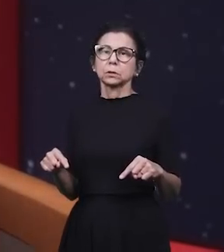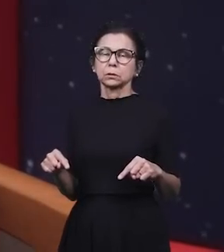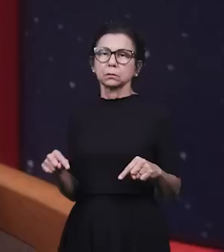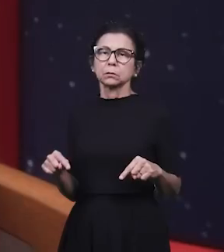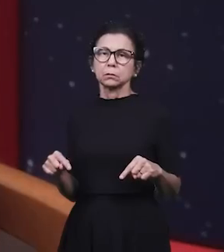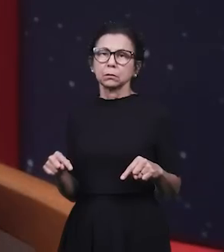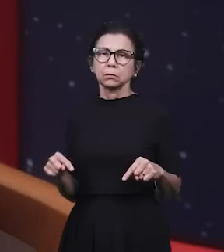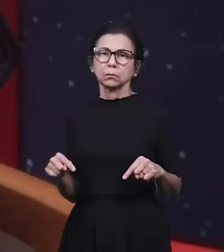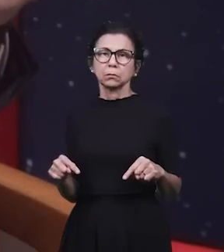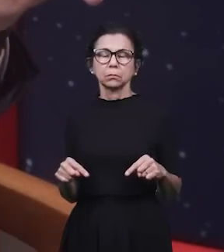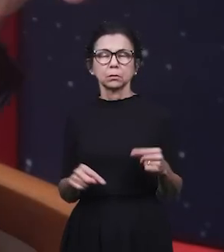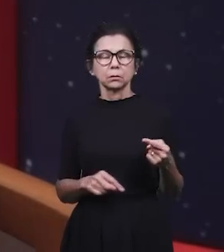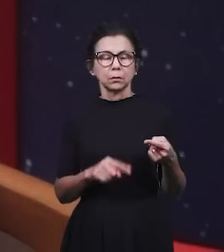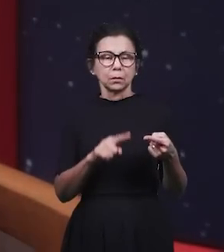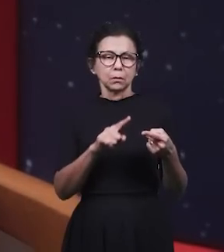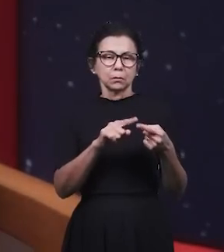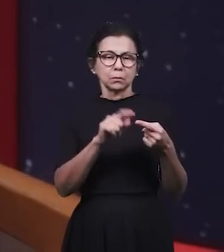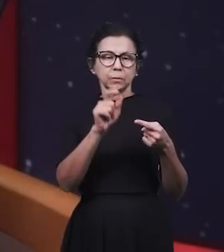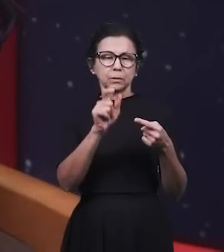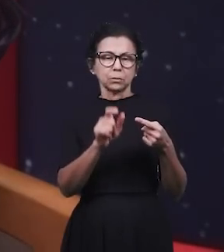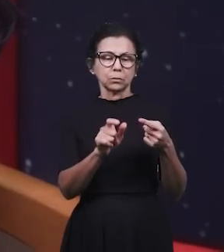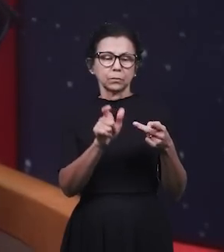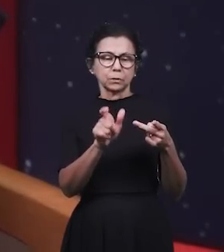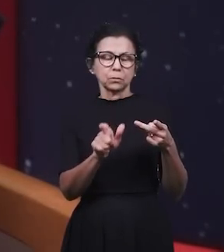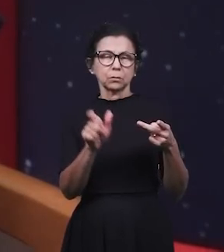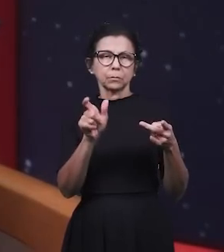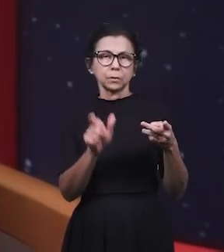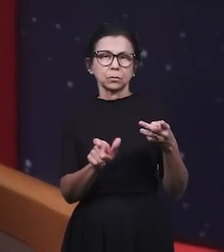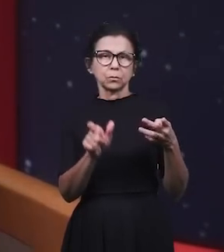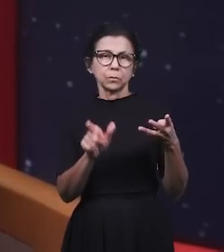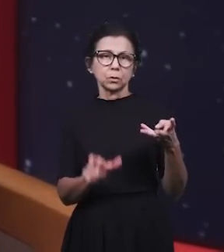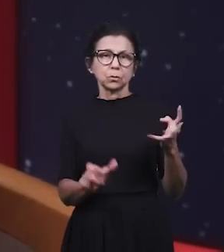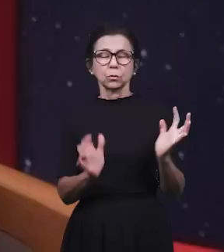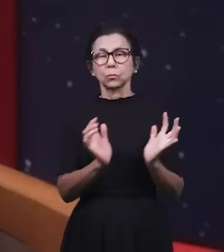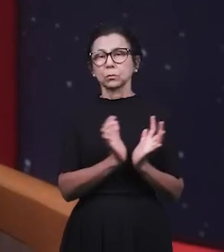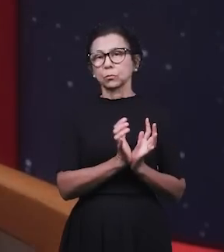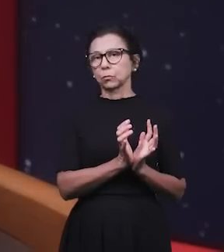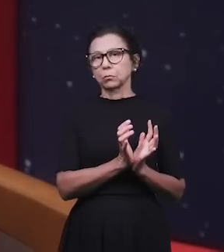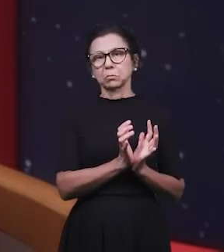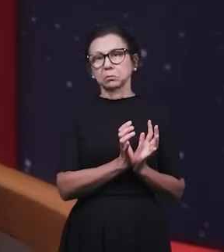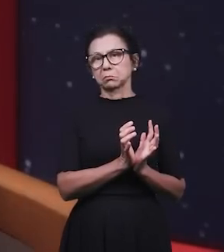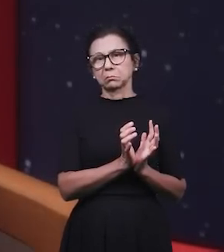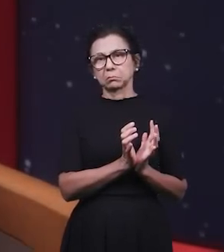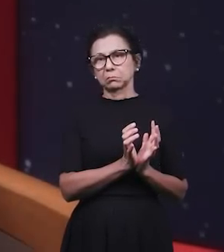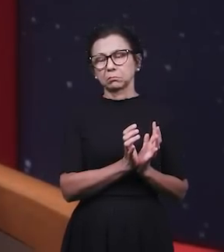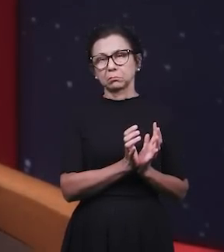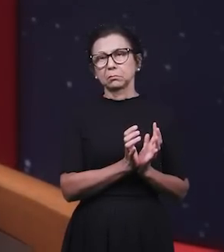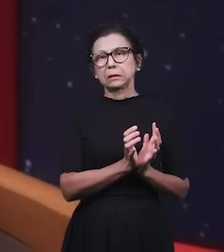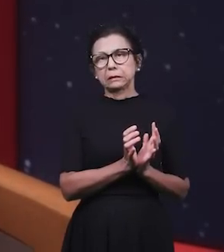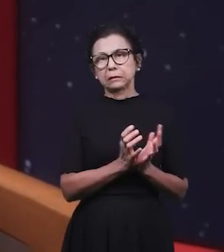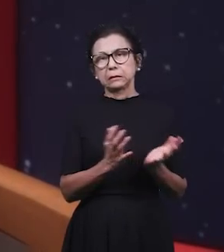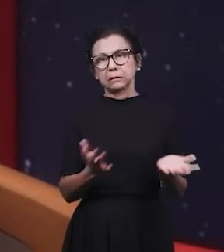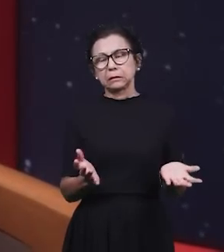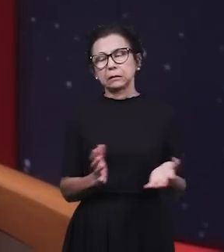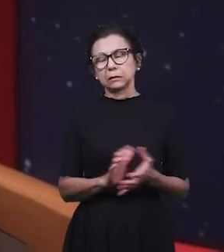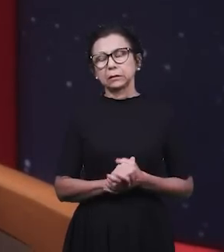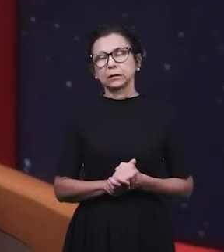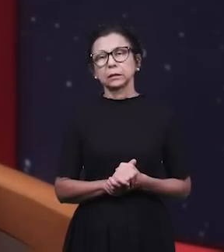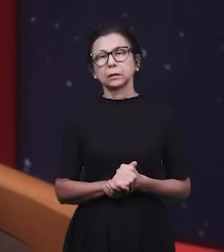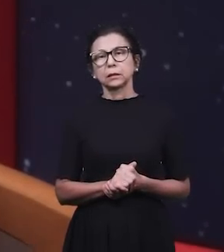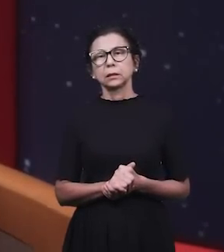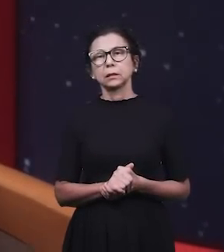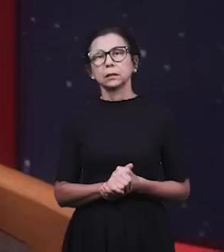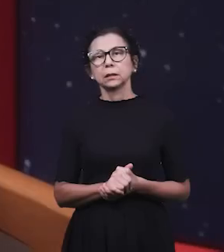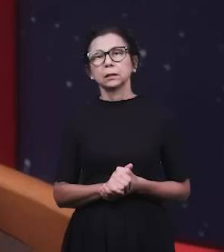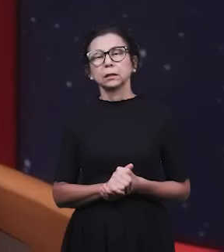A, a pessoa B, ou até um grupo de pessoas que mate literalmente alguém,